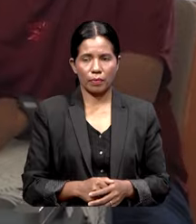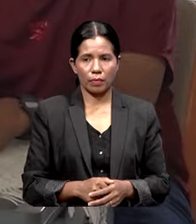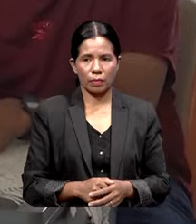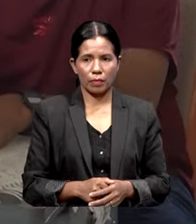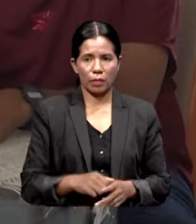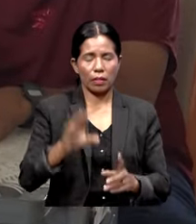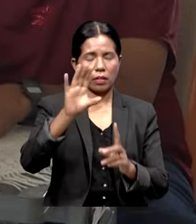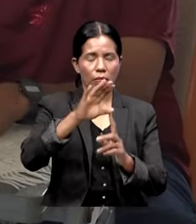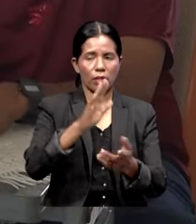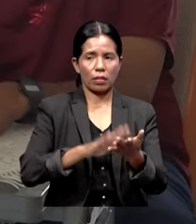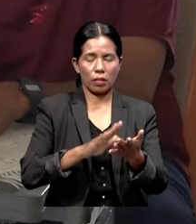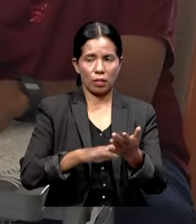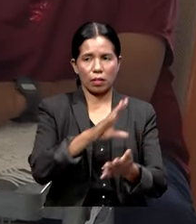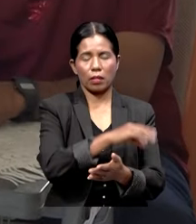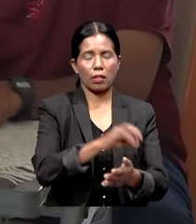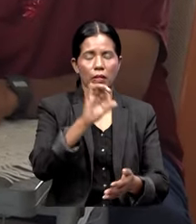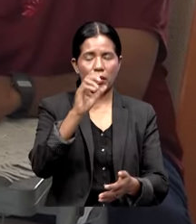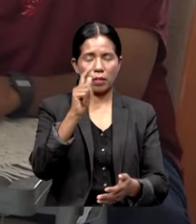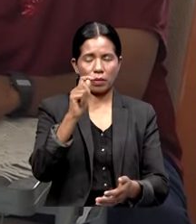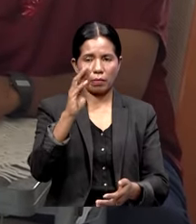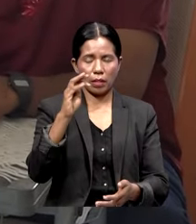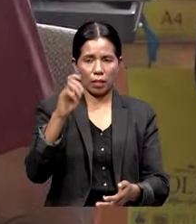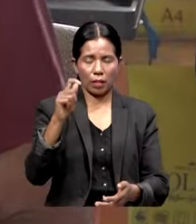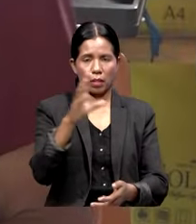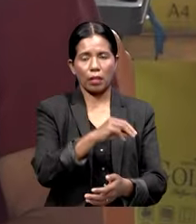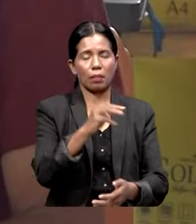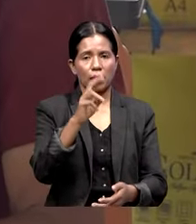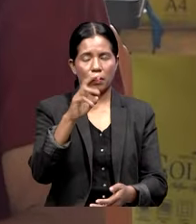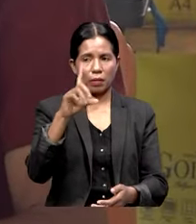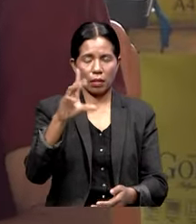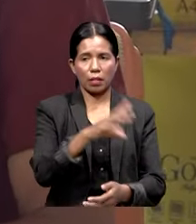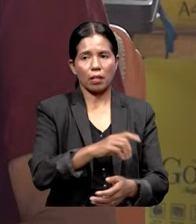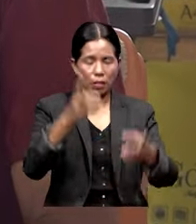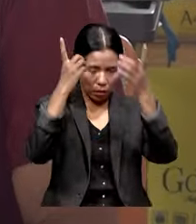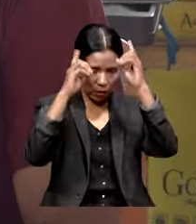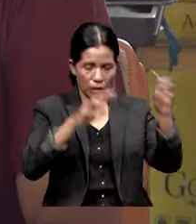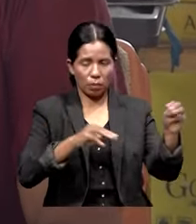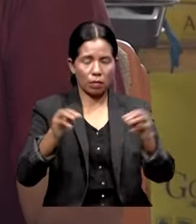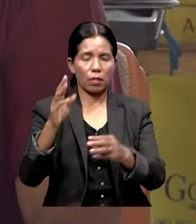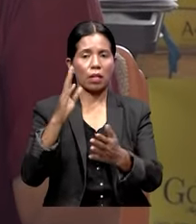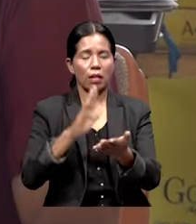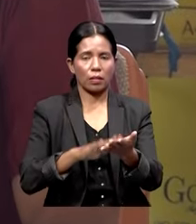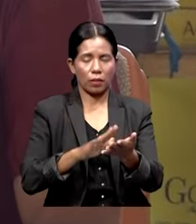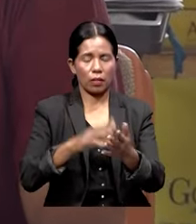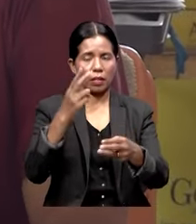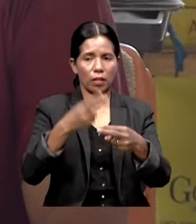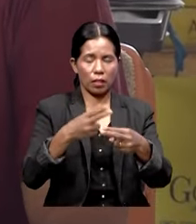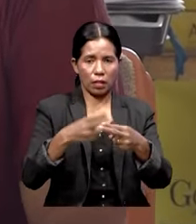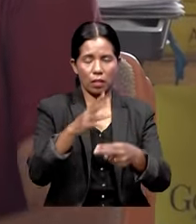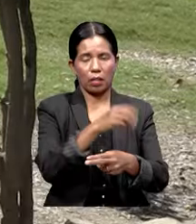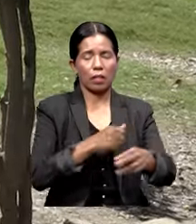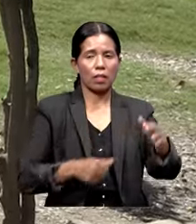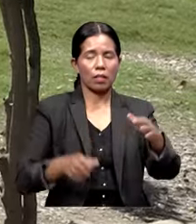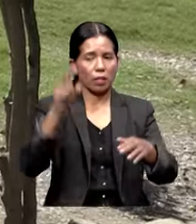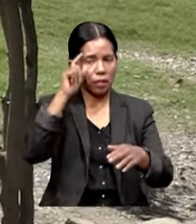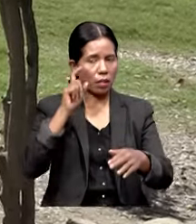Coordenador da Escola Secundária Paralelo Fatometa Dili, Manuel da Costa Teten, decisão muda a escola de Naramba Fale Abrigo Cairala Sana